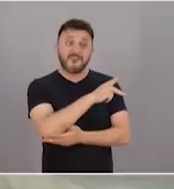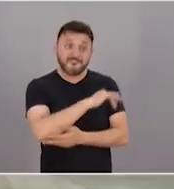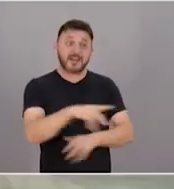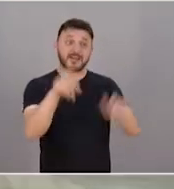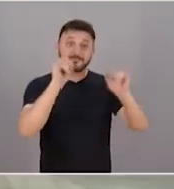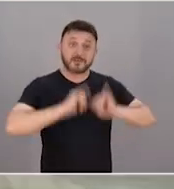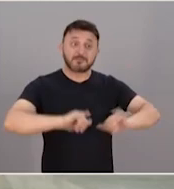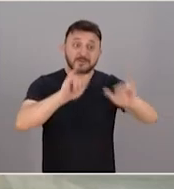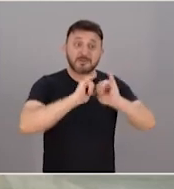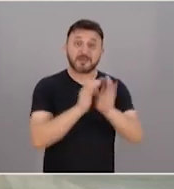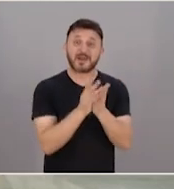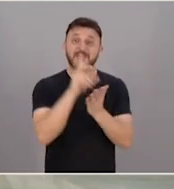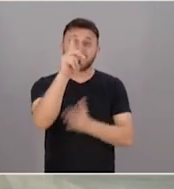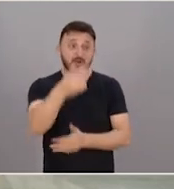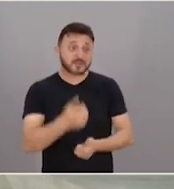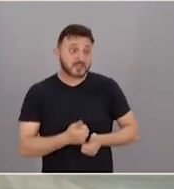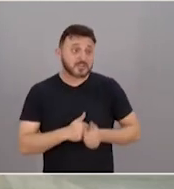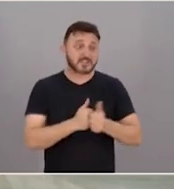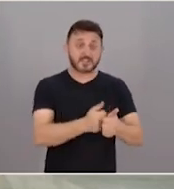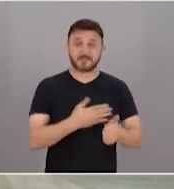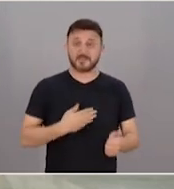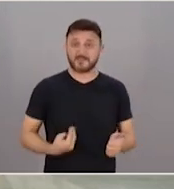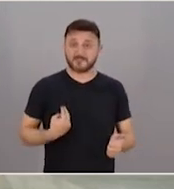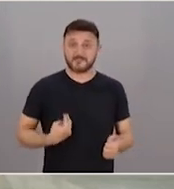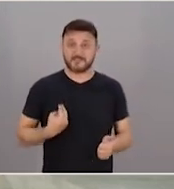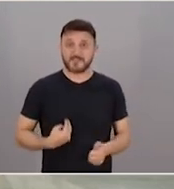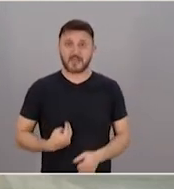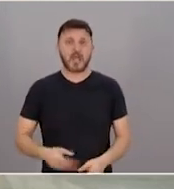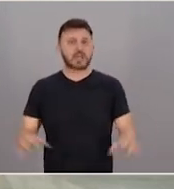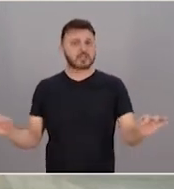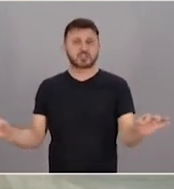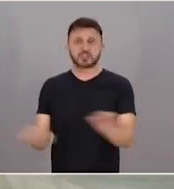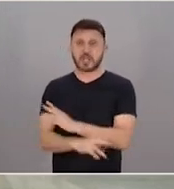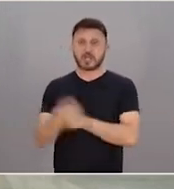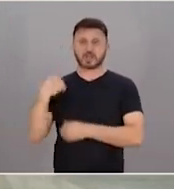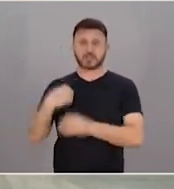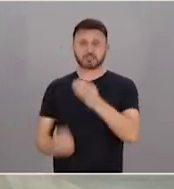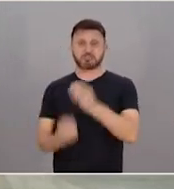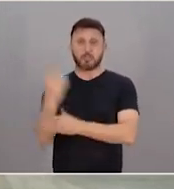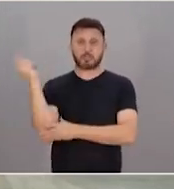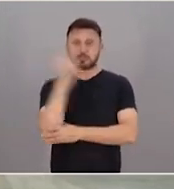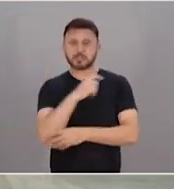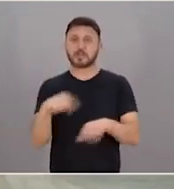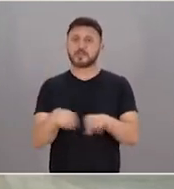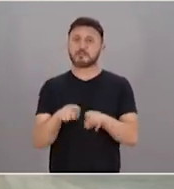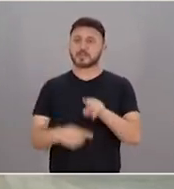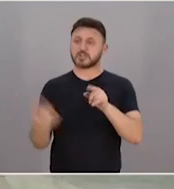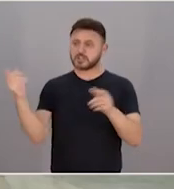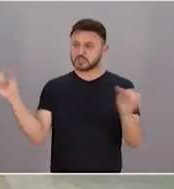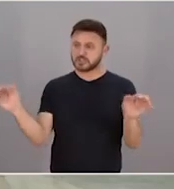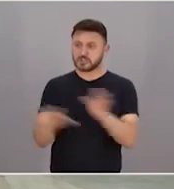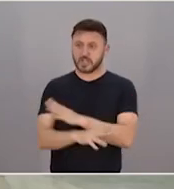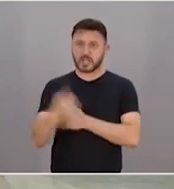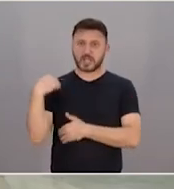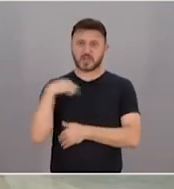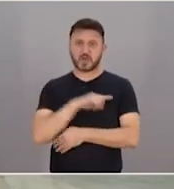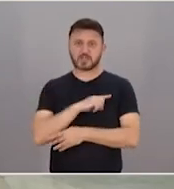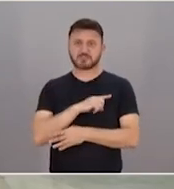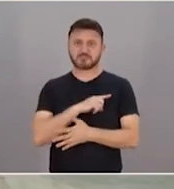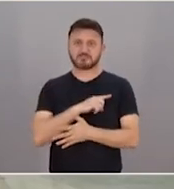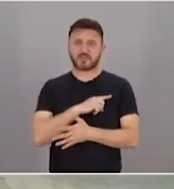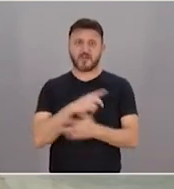de fofoca, chega de calúnia, chega de nós criarmos mentiras para que os filhos não cresçam no pai da